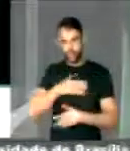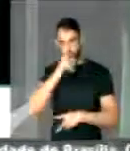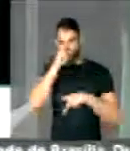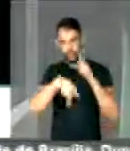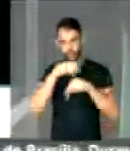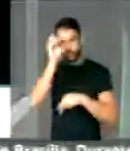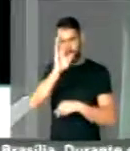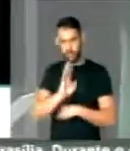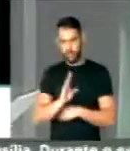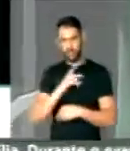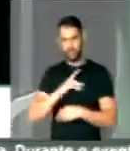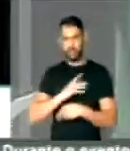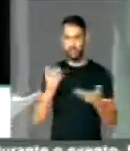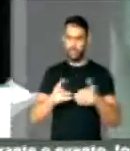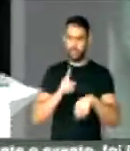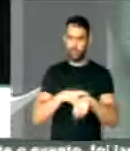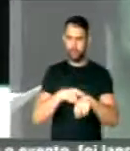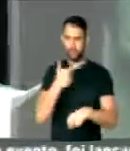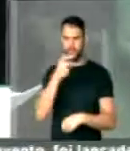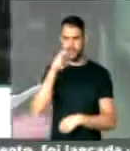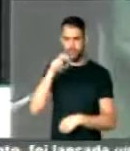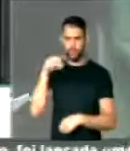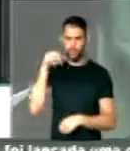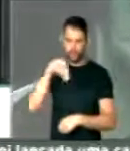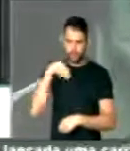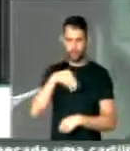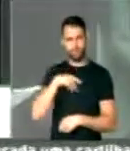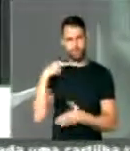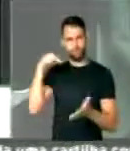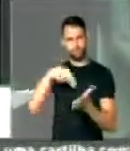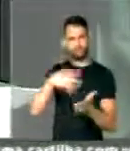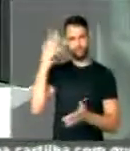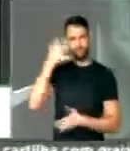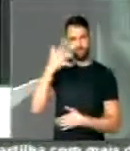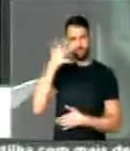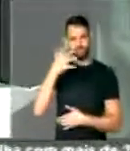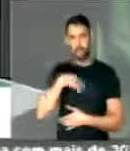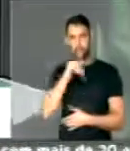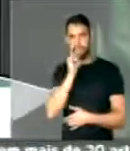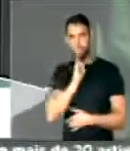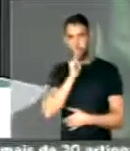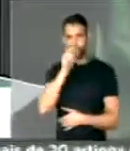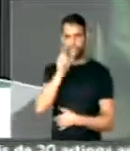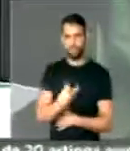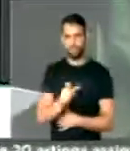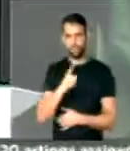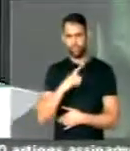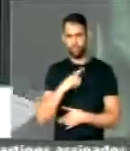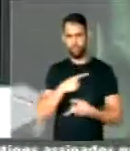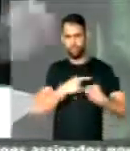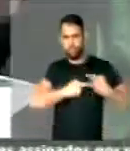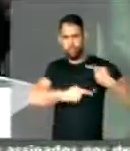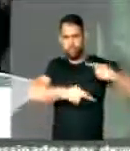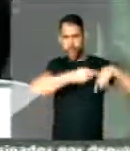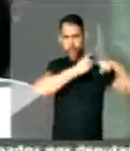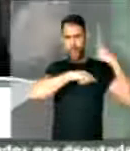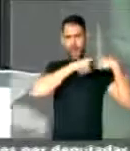brasileiro. Nesse grande expediente, trago a essa tribuna um exemplo de